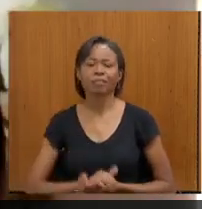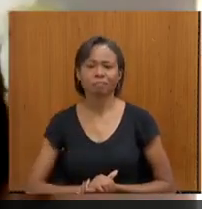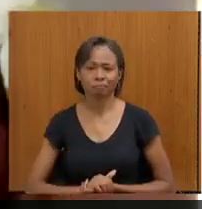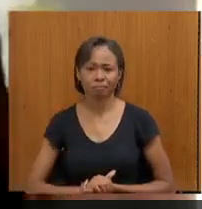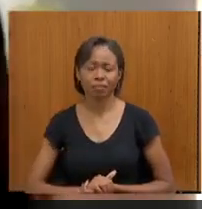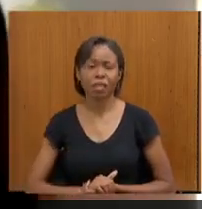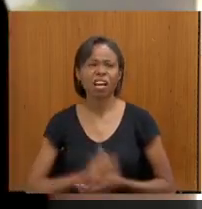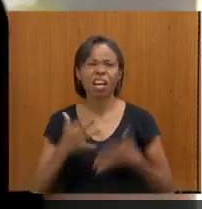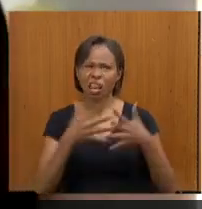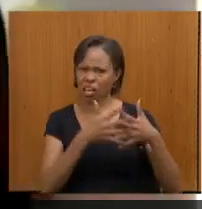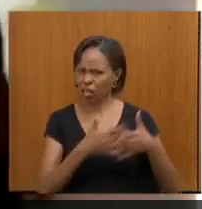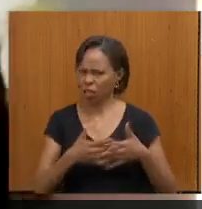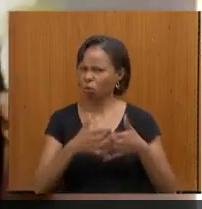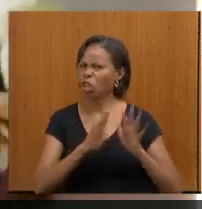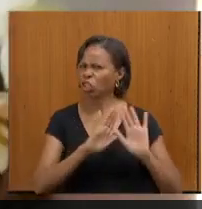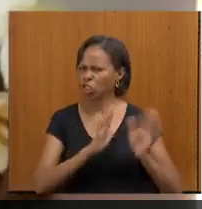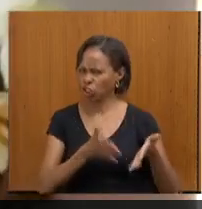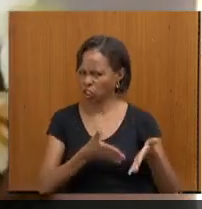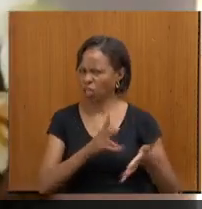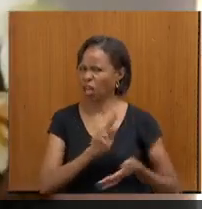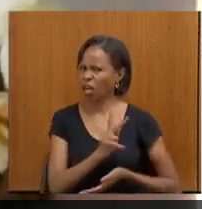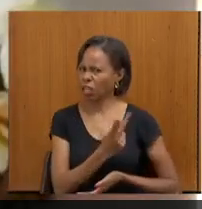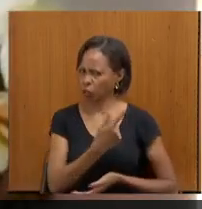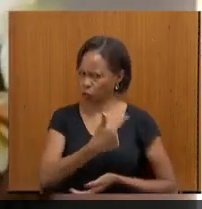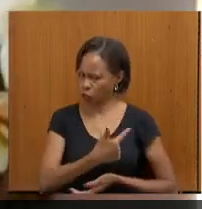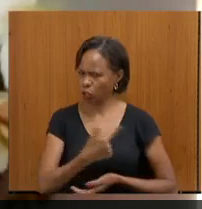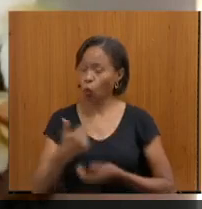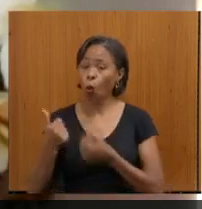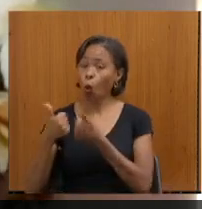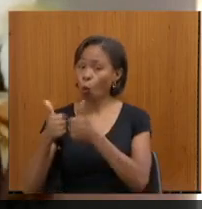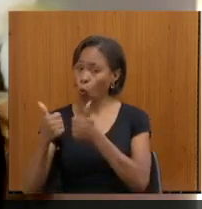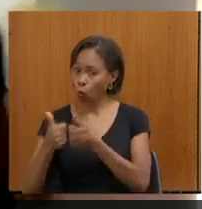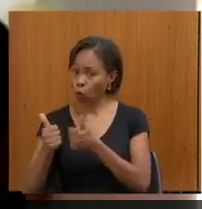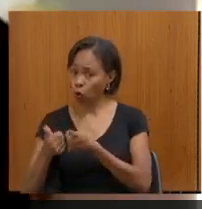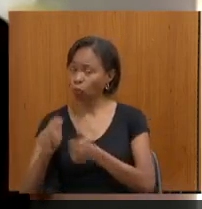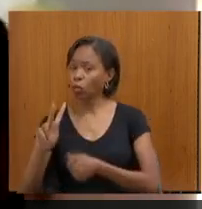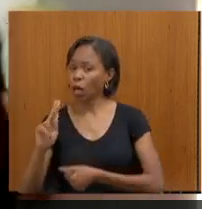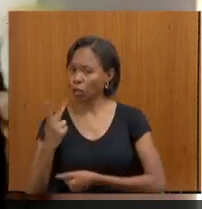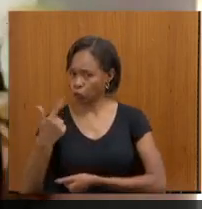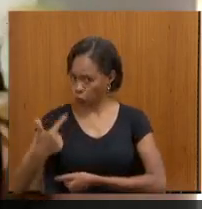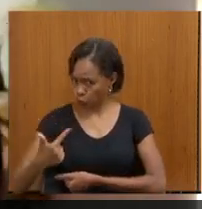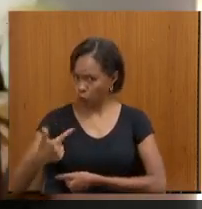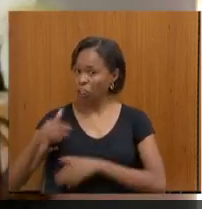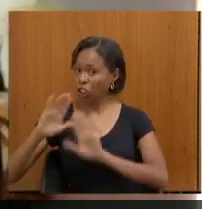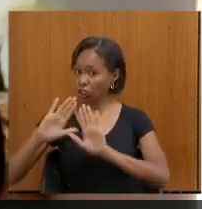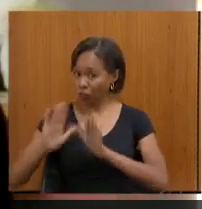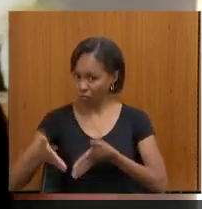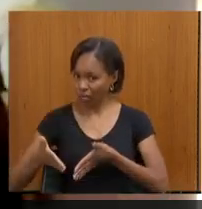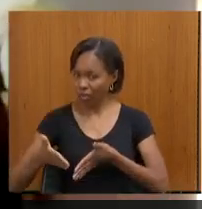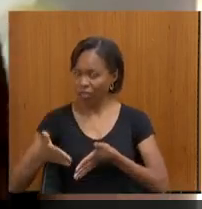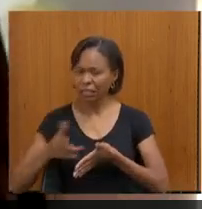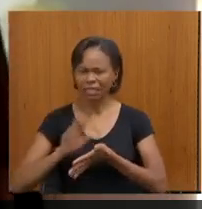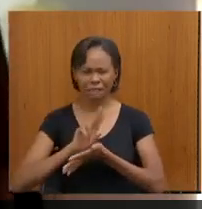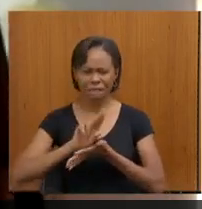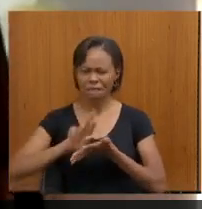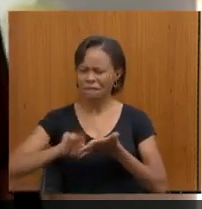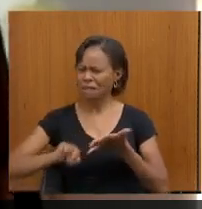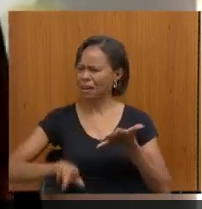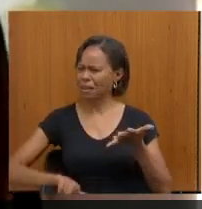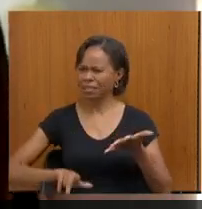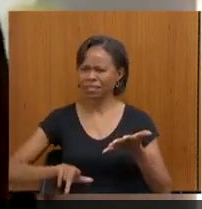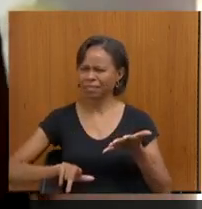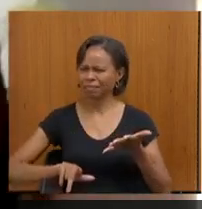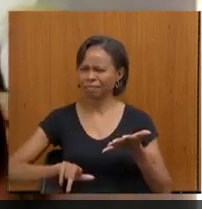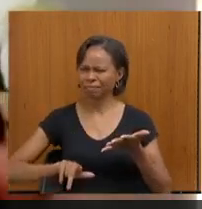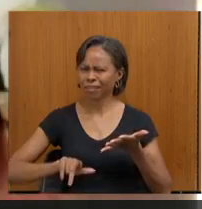ônibus também já são de hidrogênio e existe dezenas de fábricas chinesas